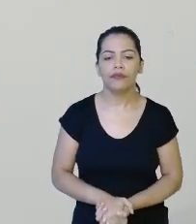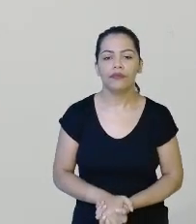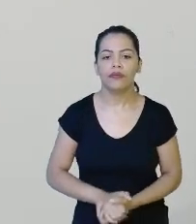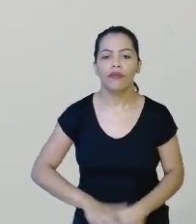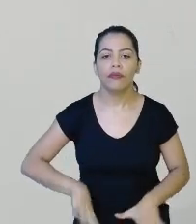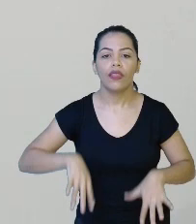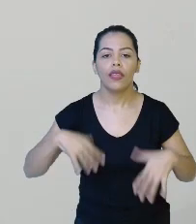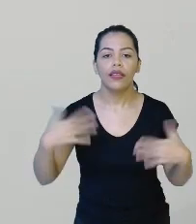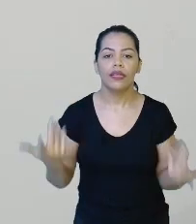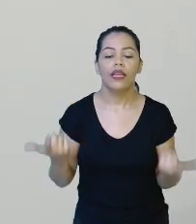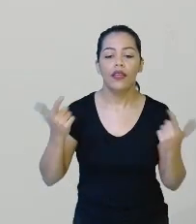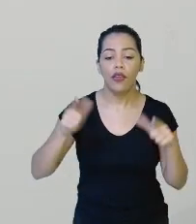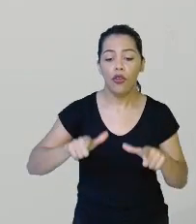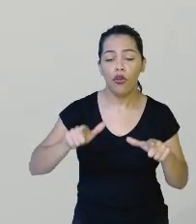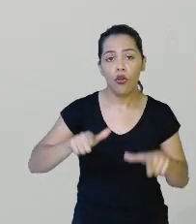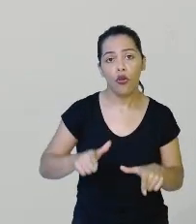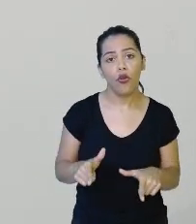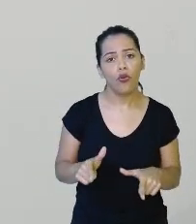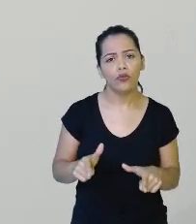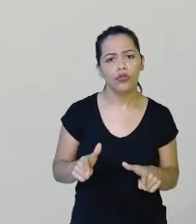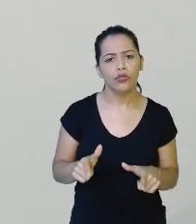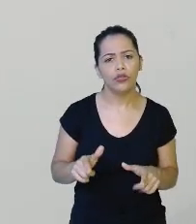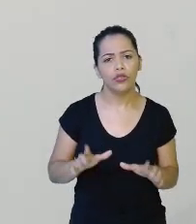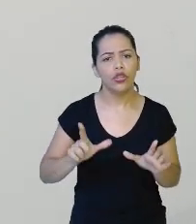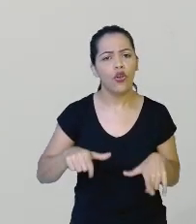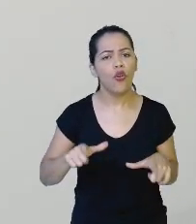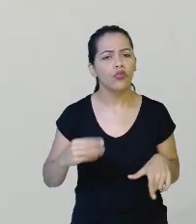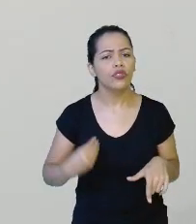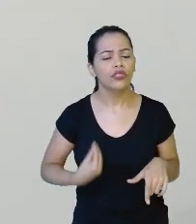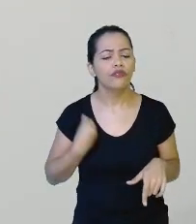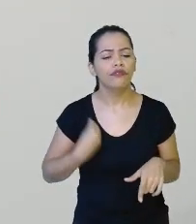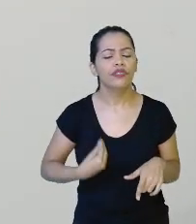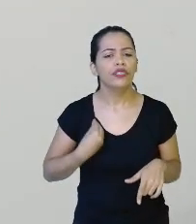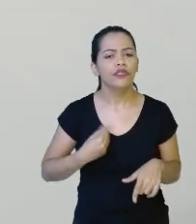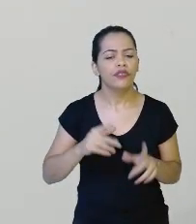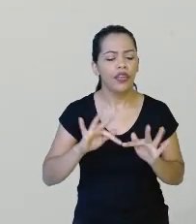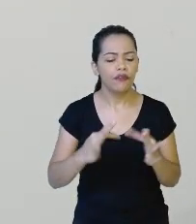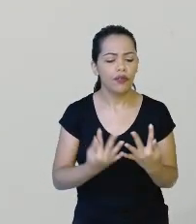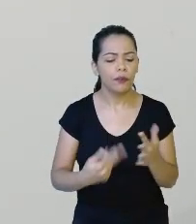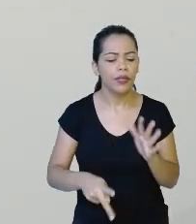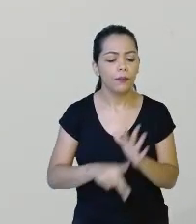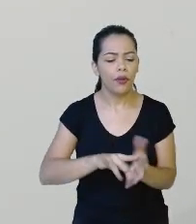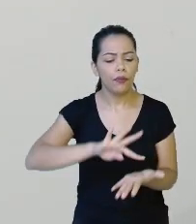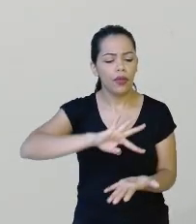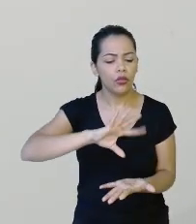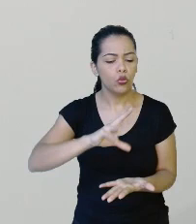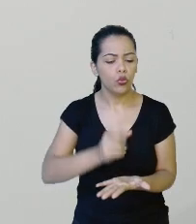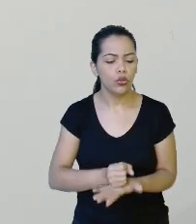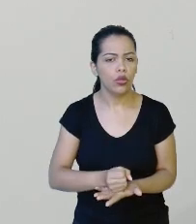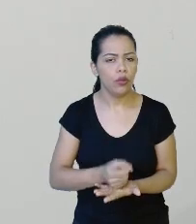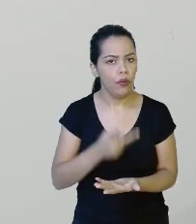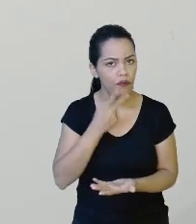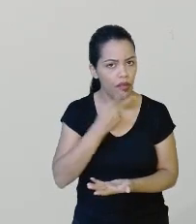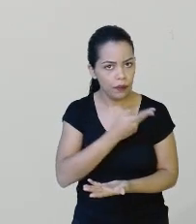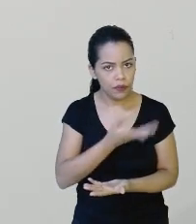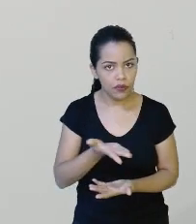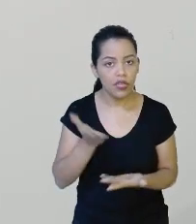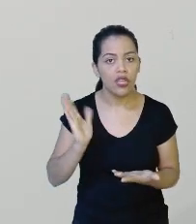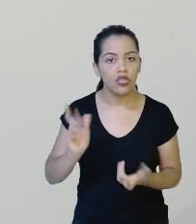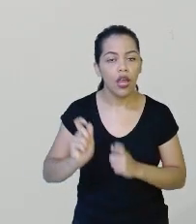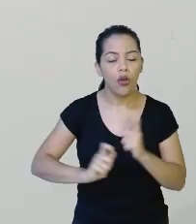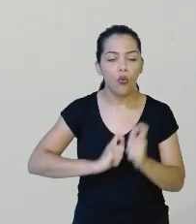Onde estão as famílias quilombolas? Eu falei para vocês também que praticamente em todo o Brasil